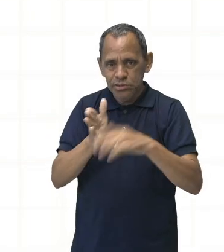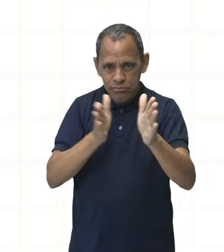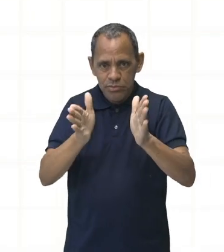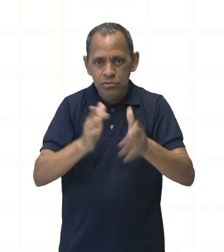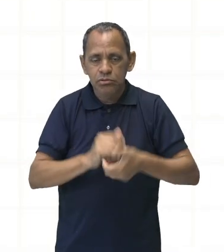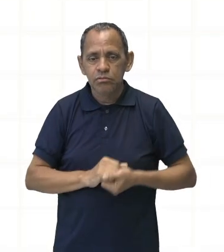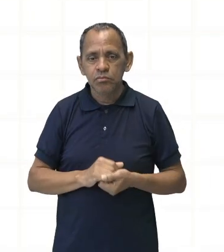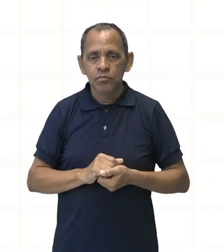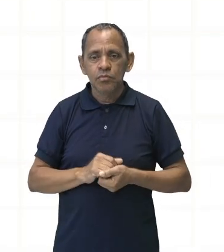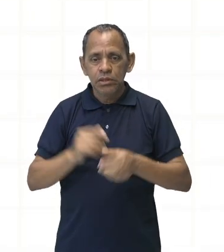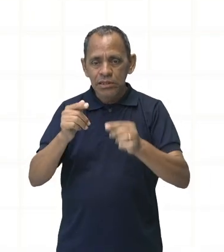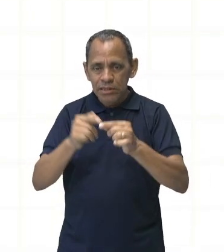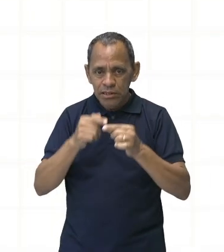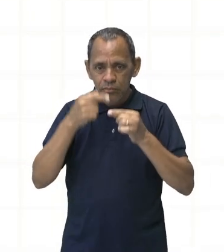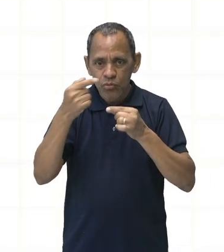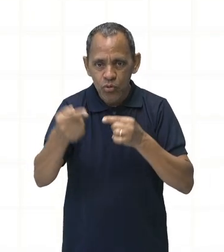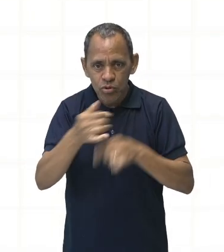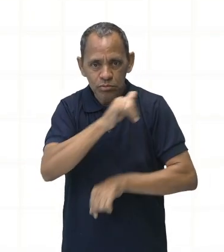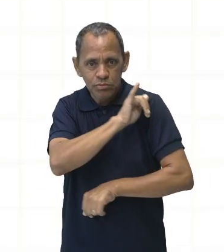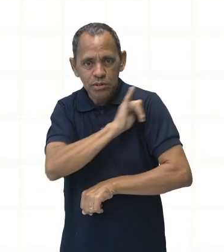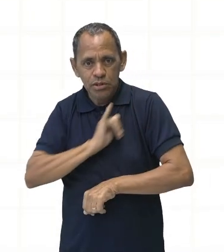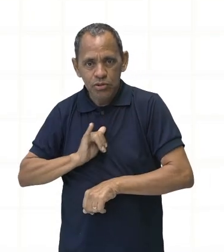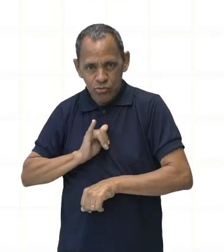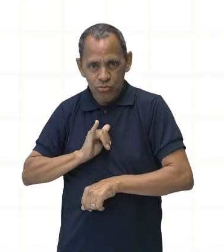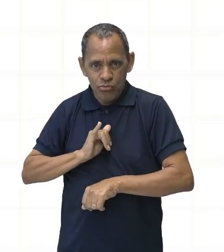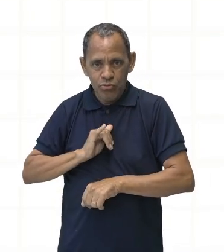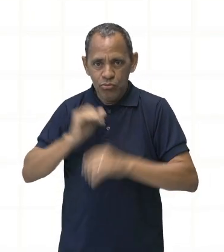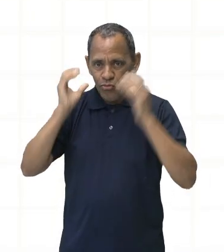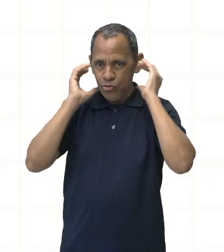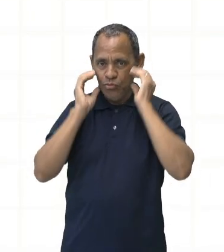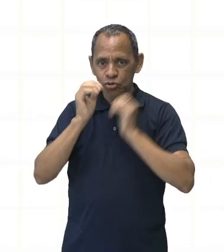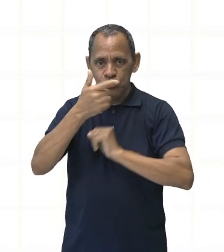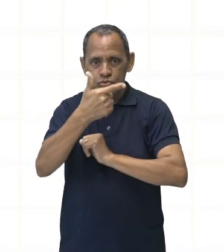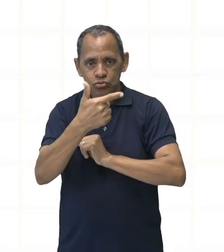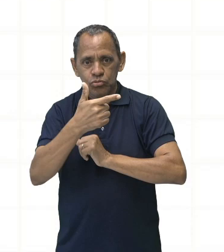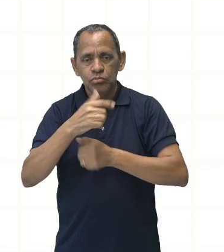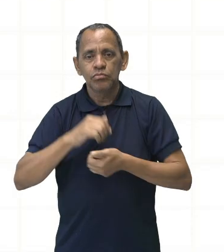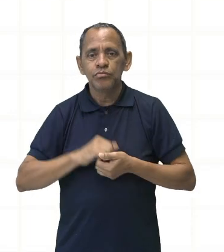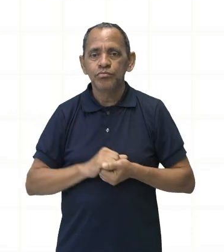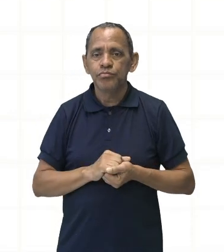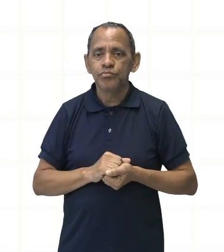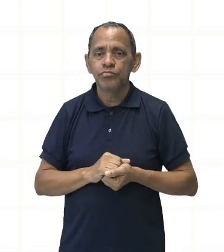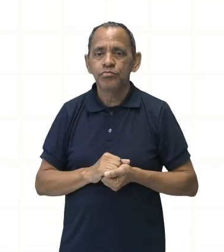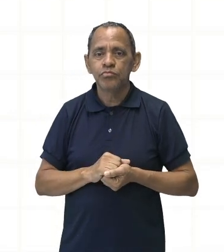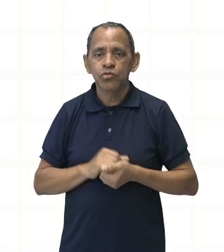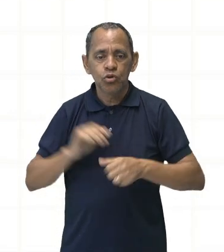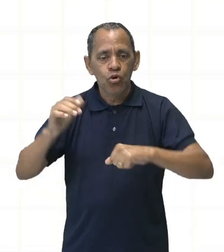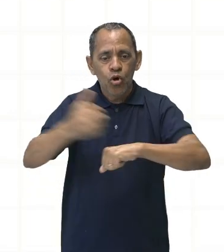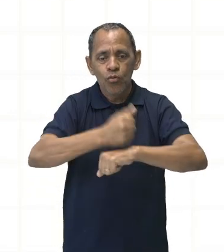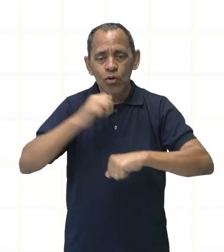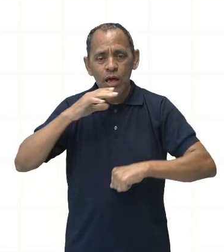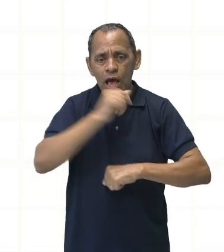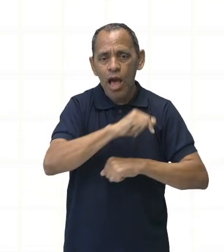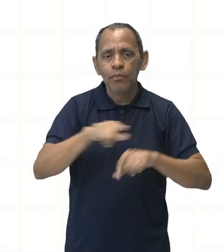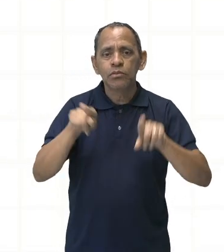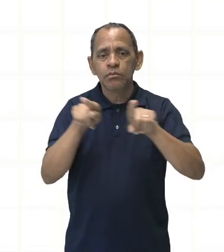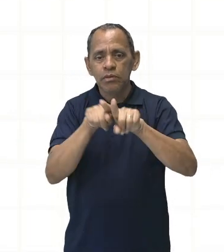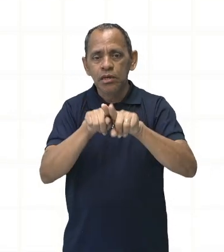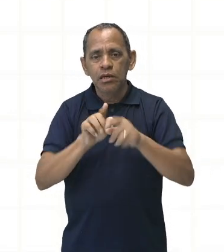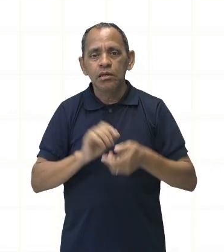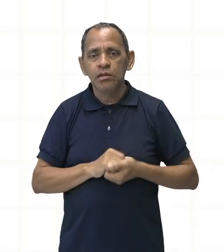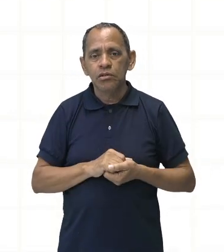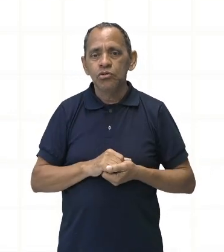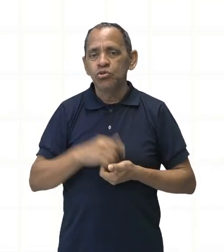e depois o imperador Dom Pedro II. O golpe foi rápido e relativamente sem